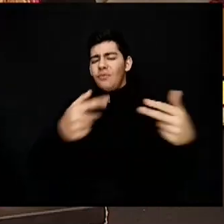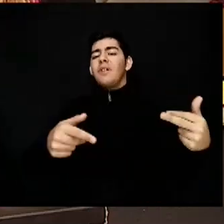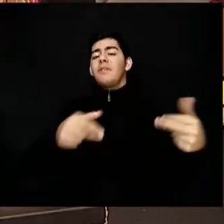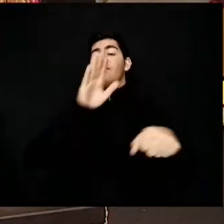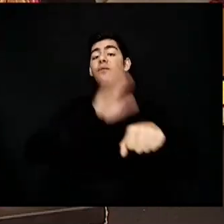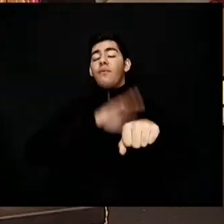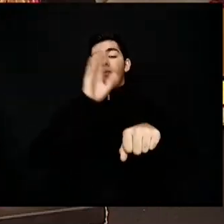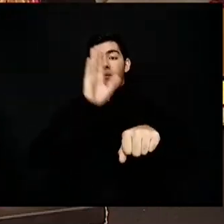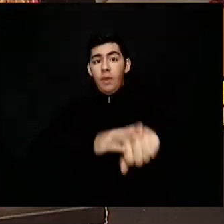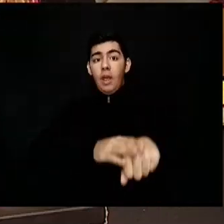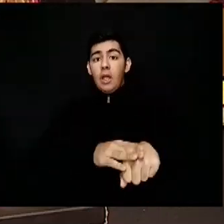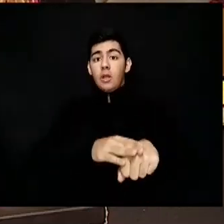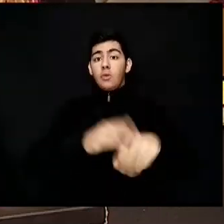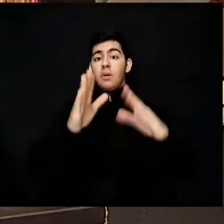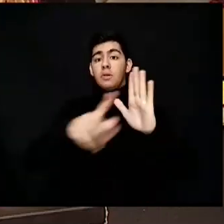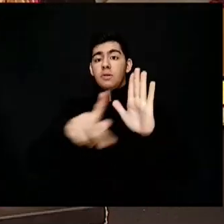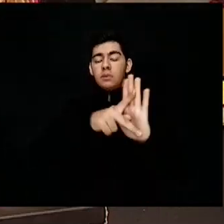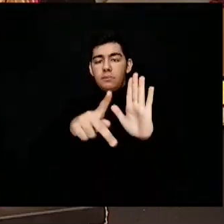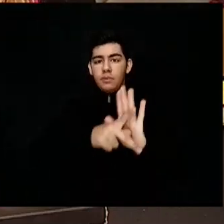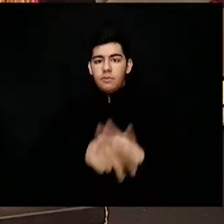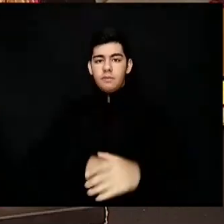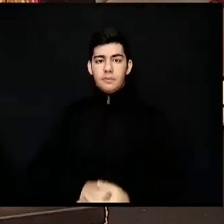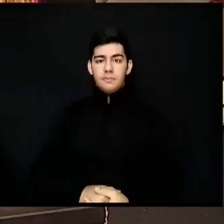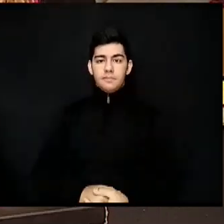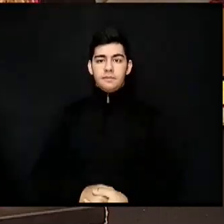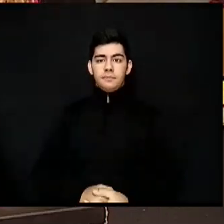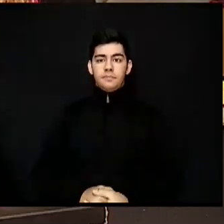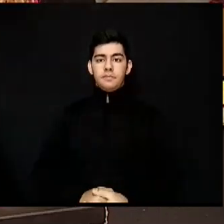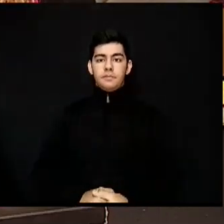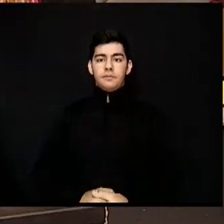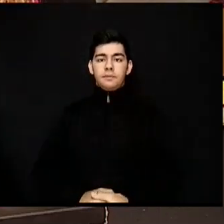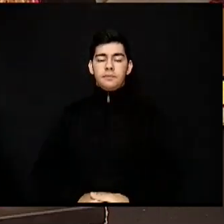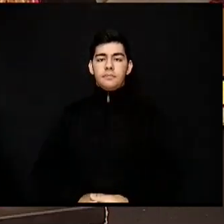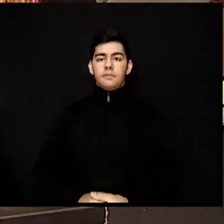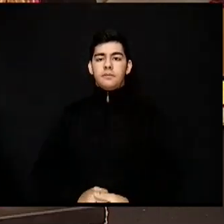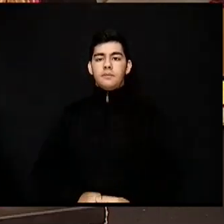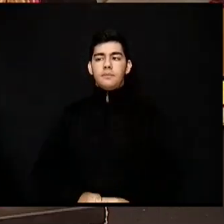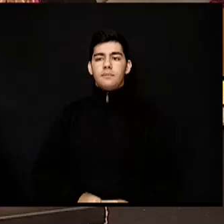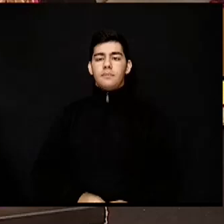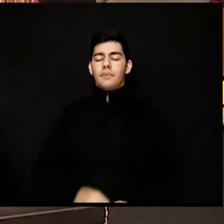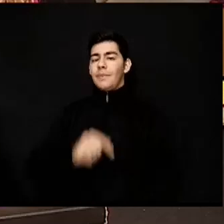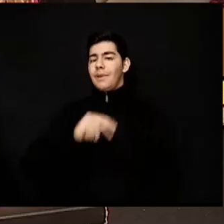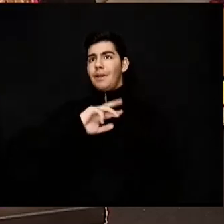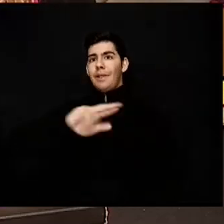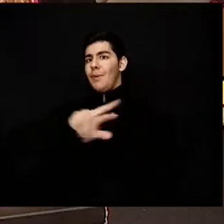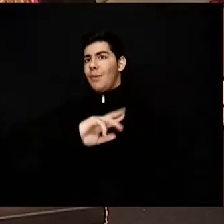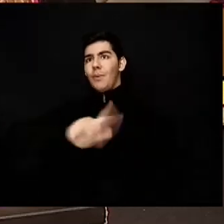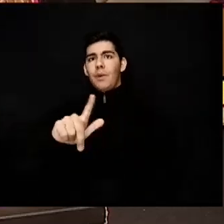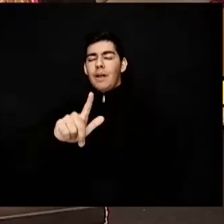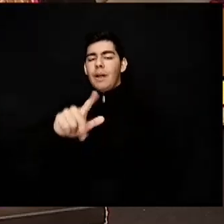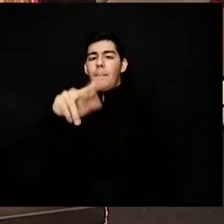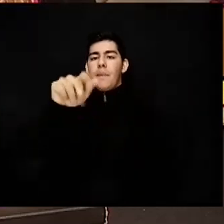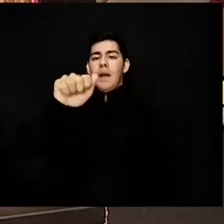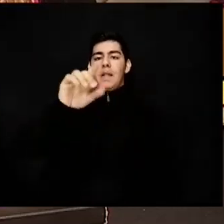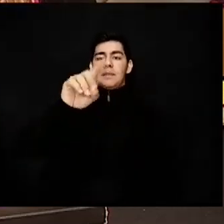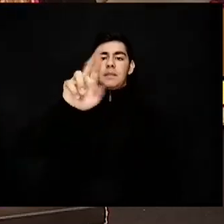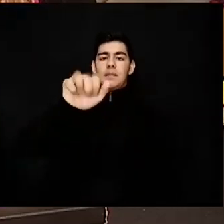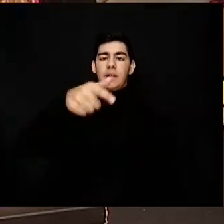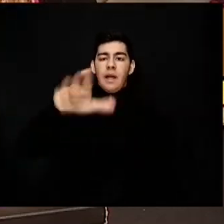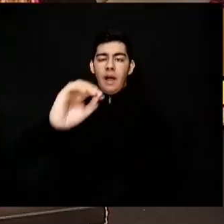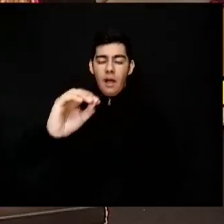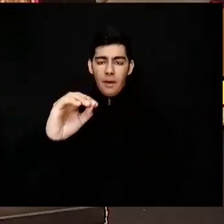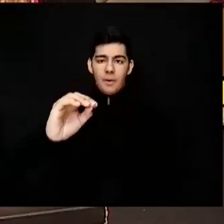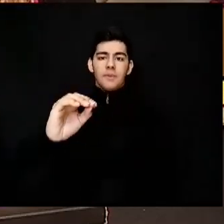em sua grande maioria, ele não tá nos padrões, acho que essa é a palavra. Não está nos padrões, é lido como